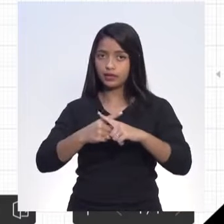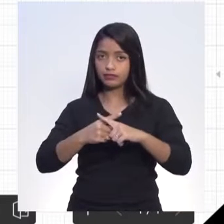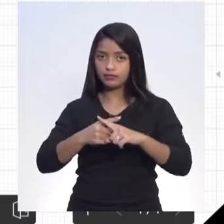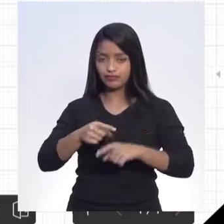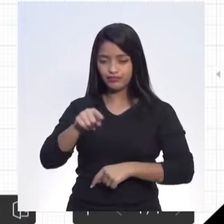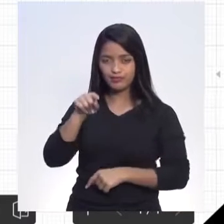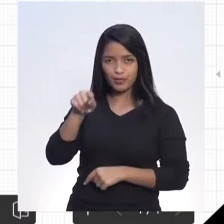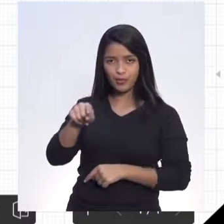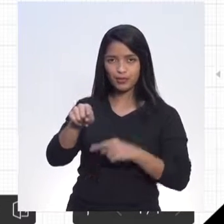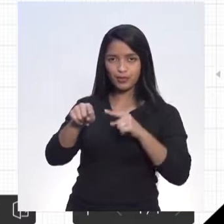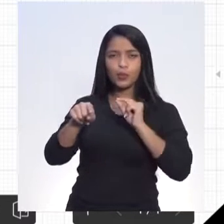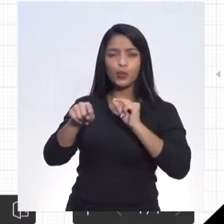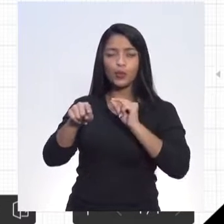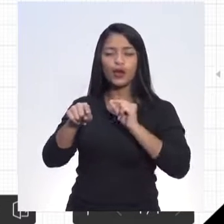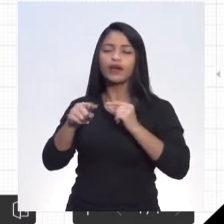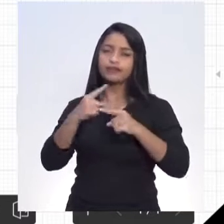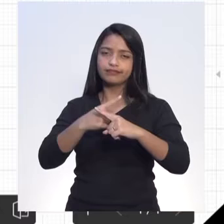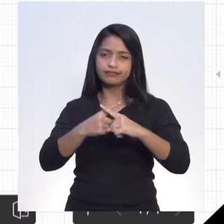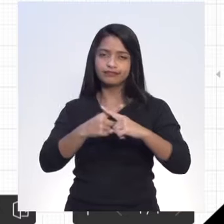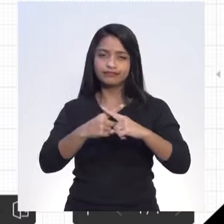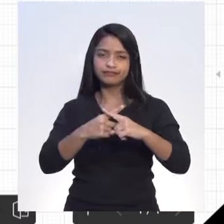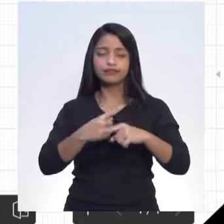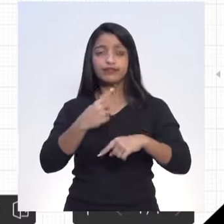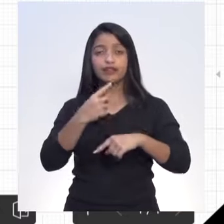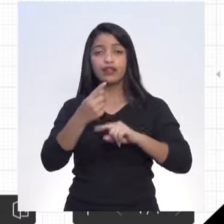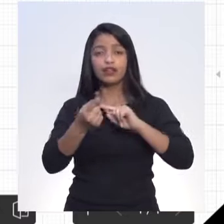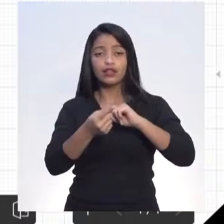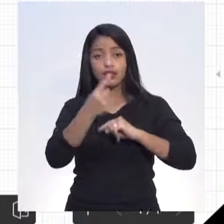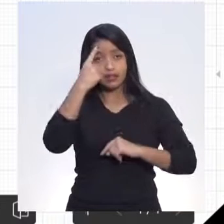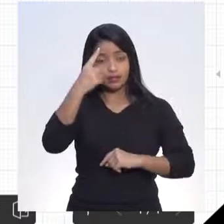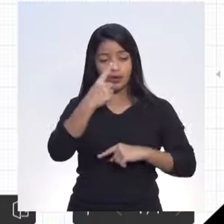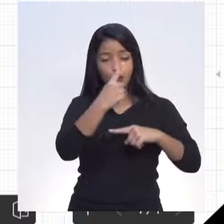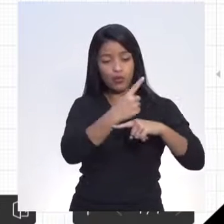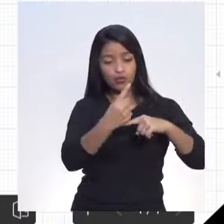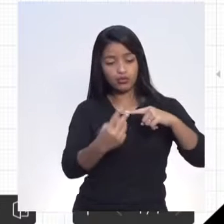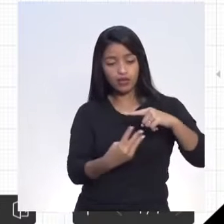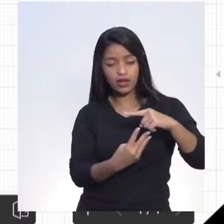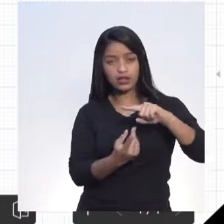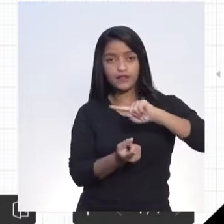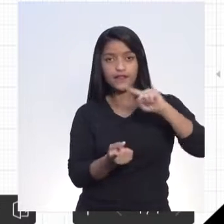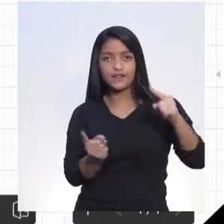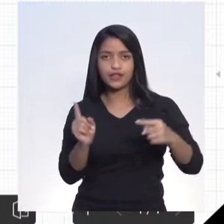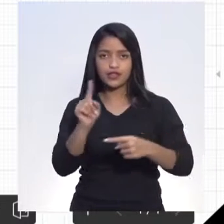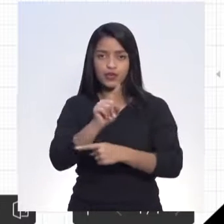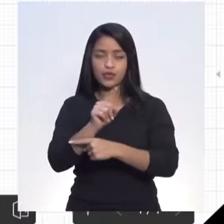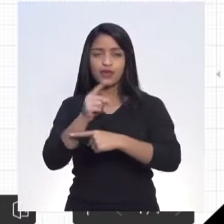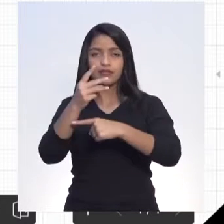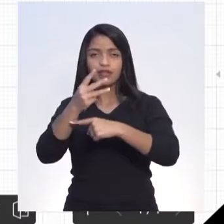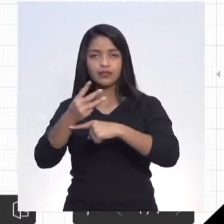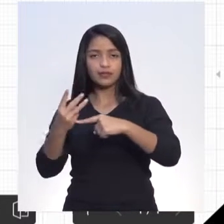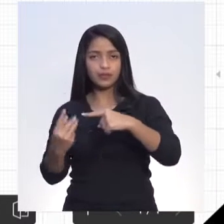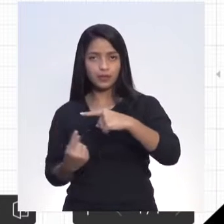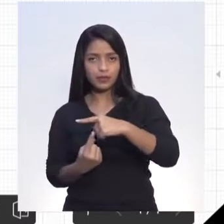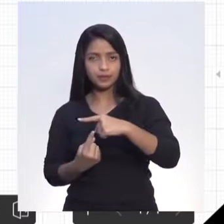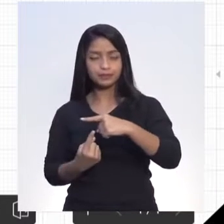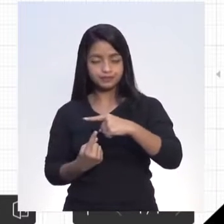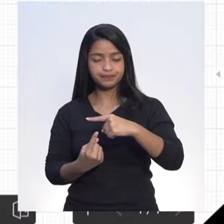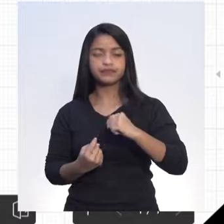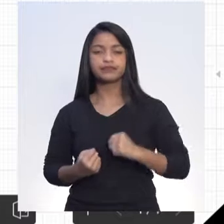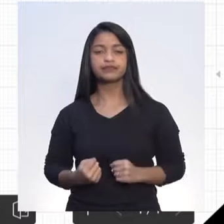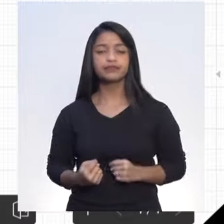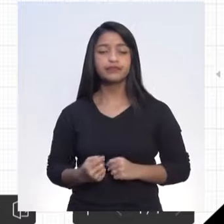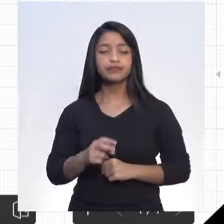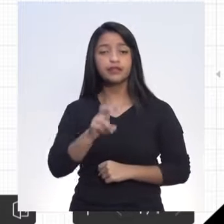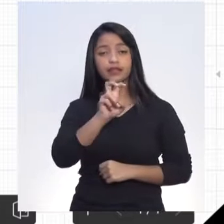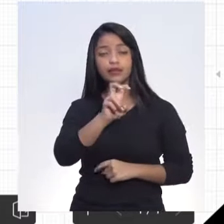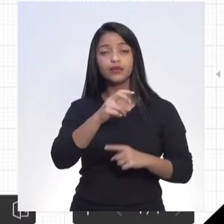inverso. 3 sobre 1. Então, mantive a primeira, inverti a segunda. 5 vezes 3 eu